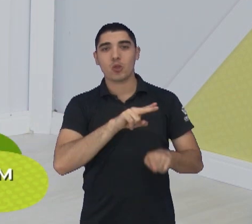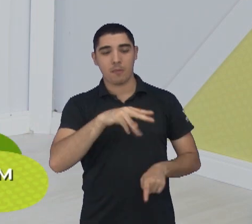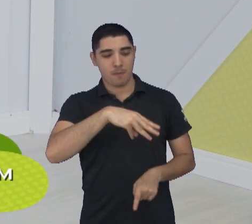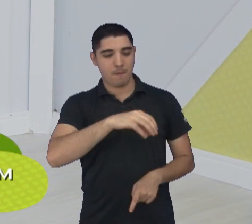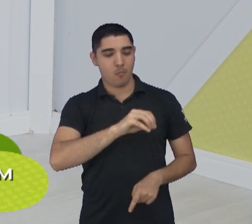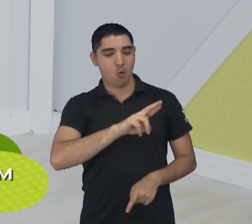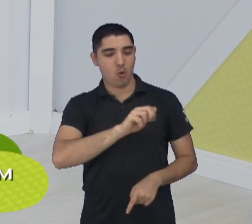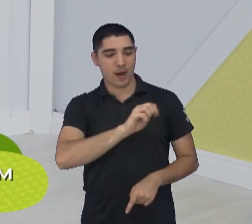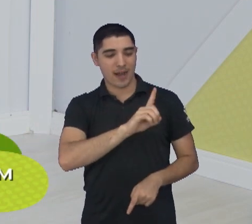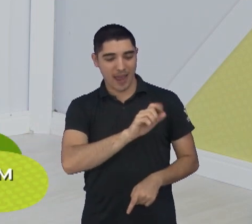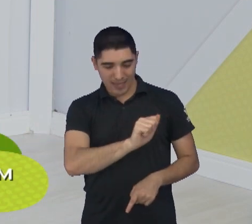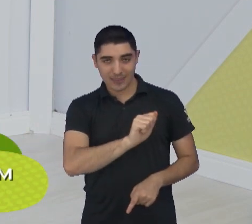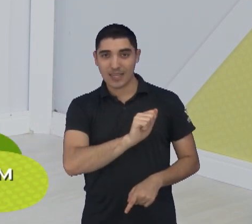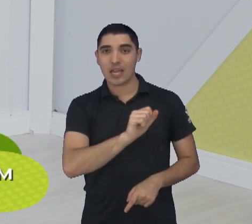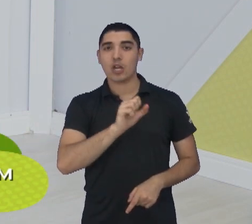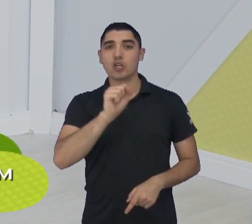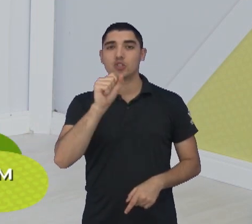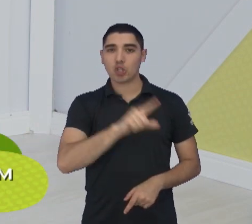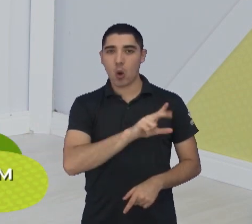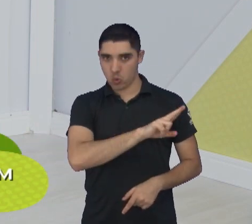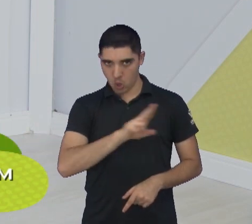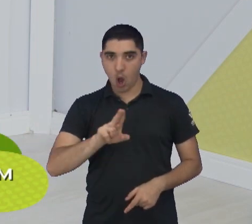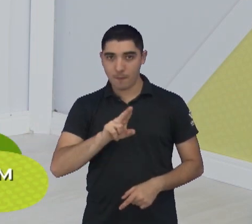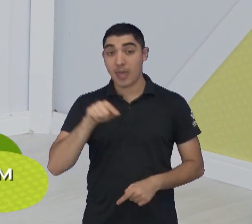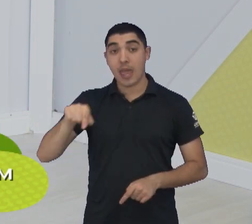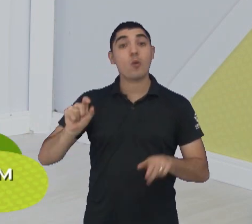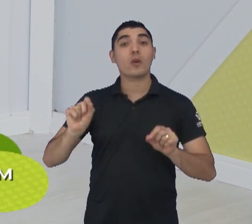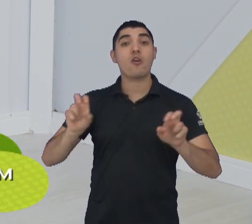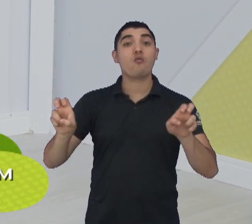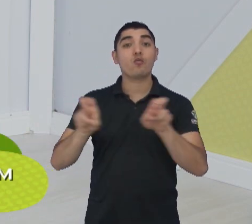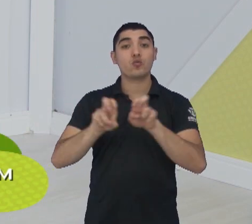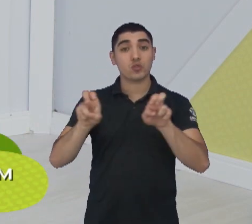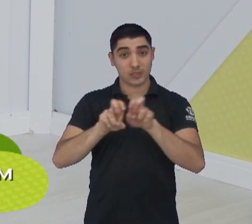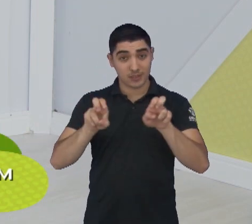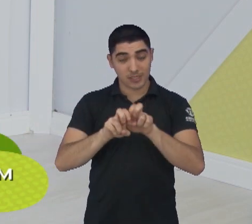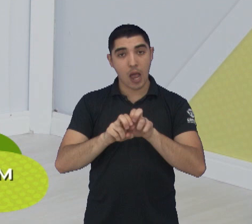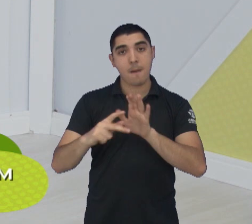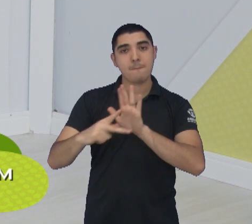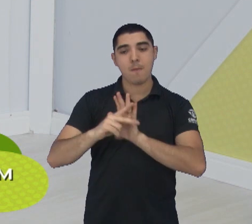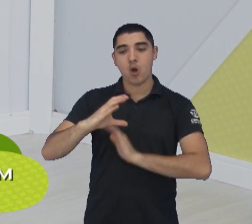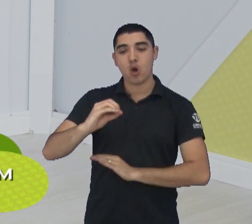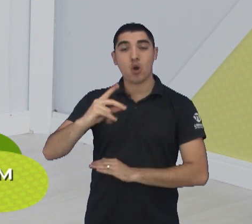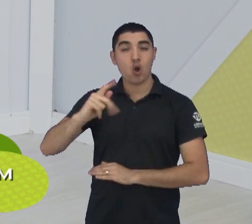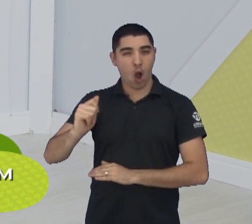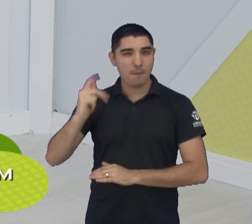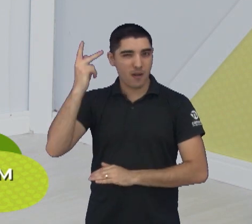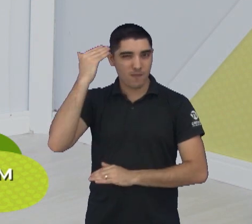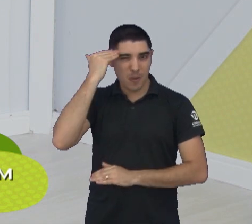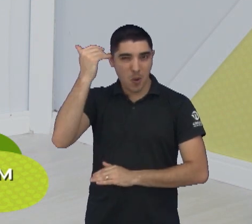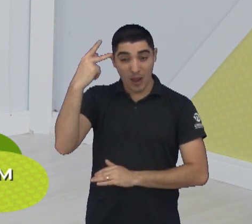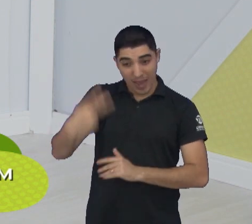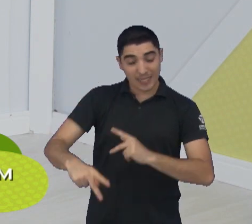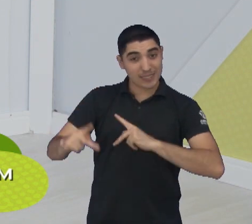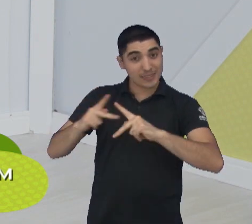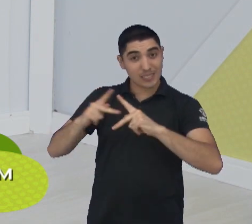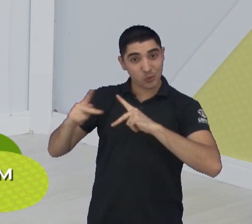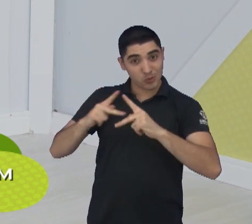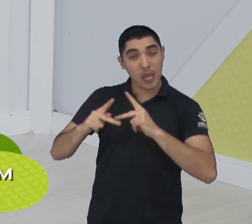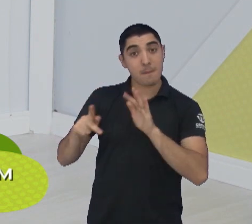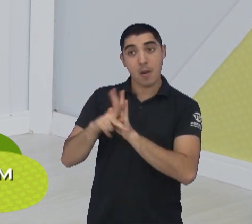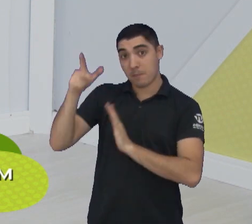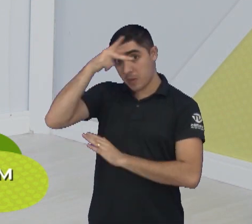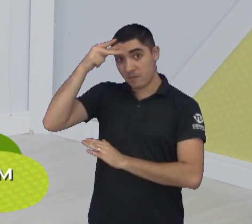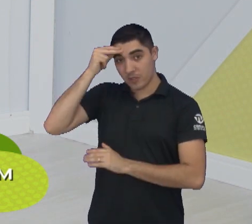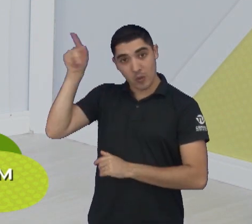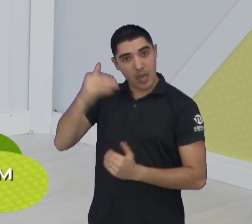das séries prata e bronze, respectivamente, da 2ª Copa Popular de Futsal Adulto, promovida aí pela Prefeitura de São José dos Campos.